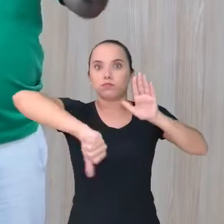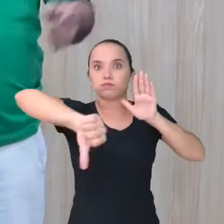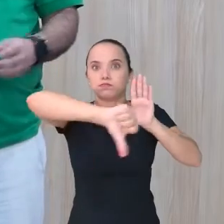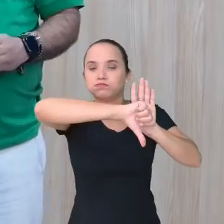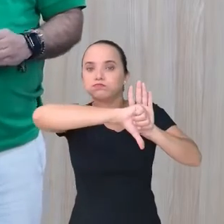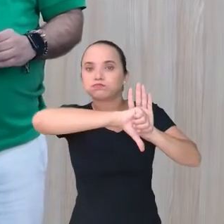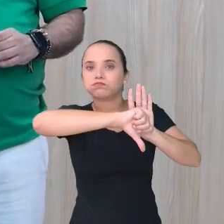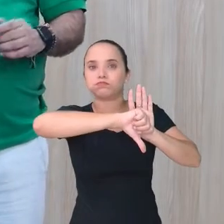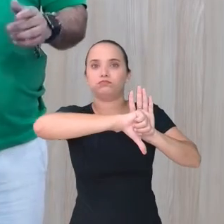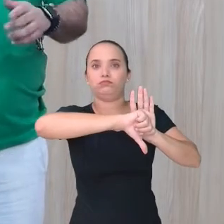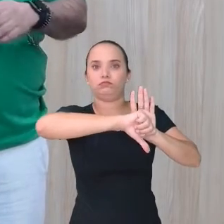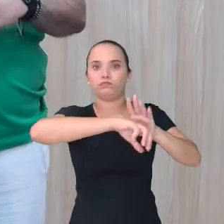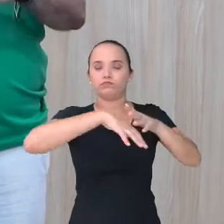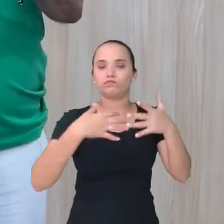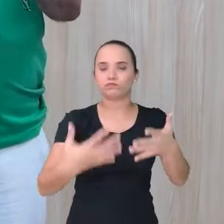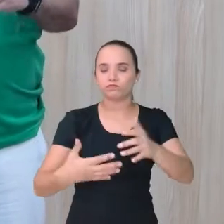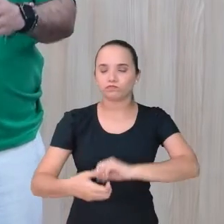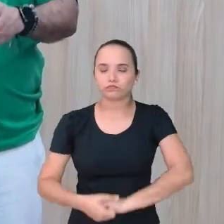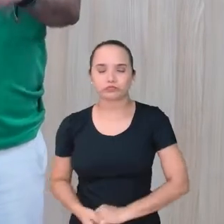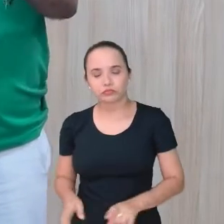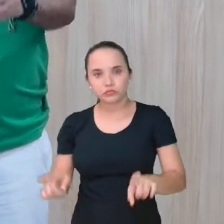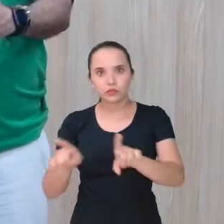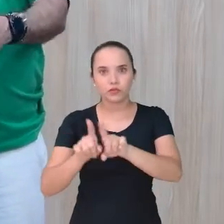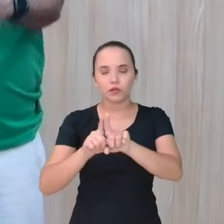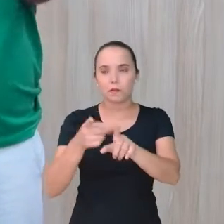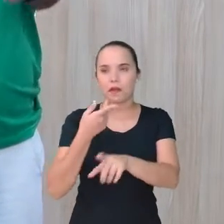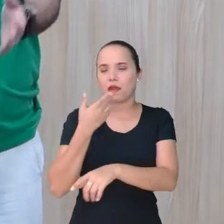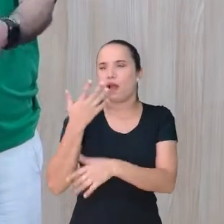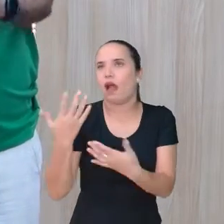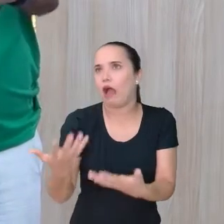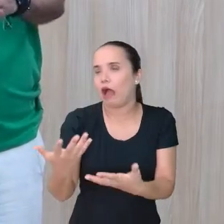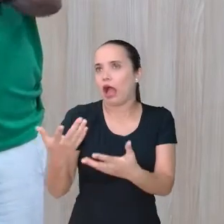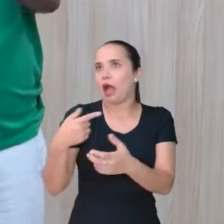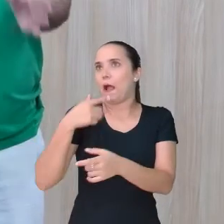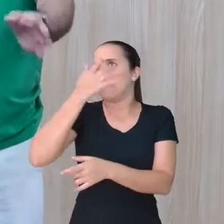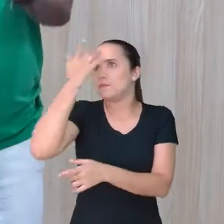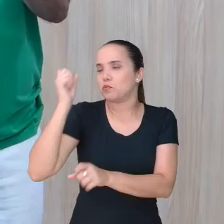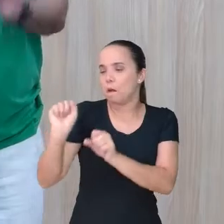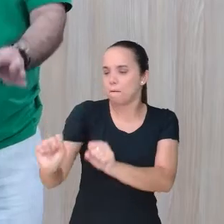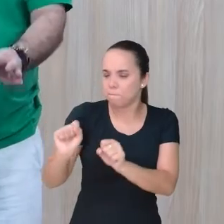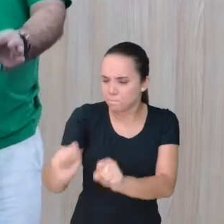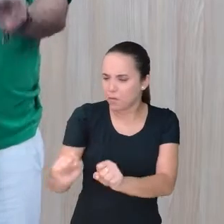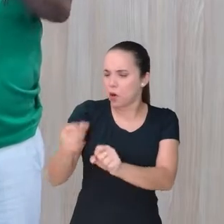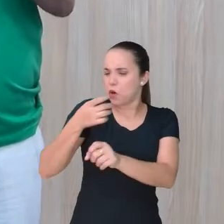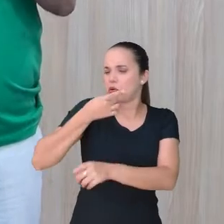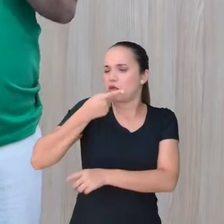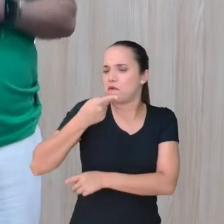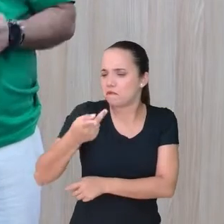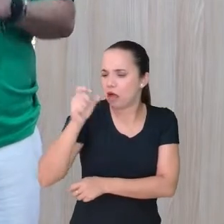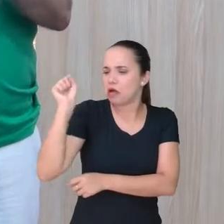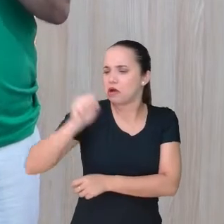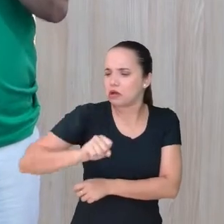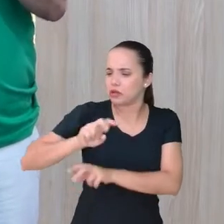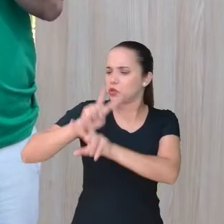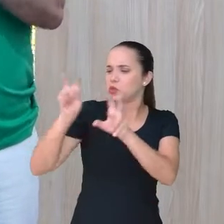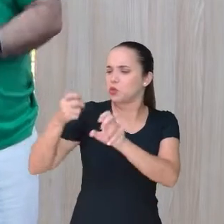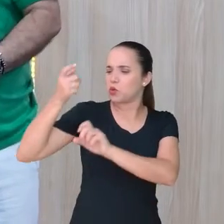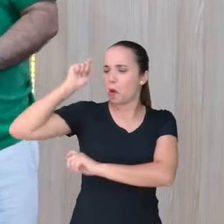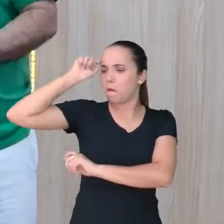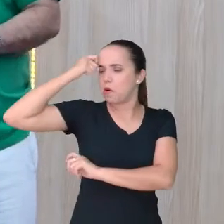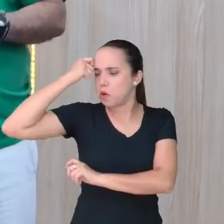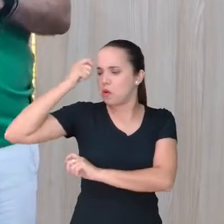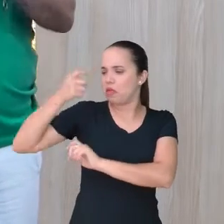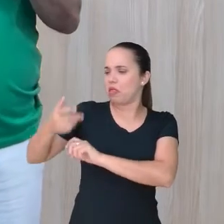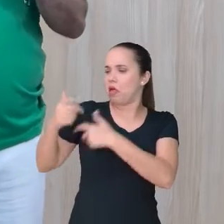falar assim, de forma agressiva contra os negros e as negras. Não, não pode. Não pode porque isso é